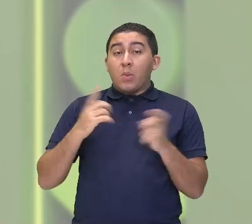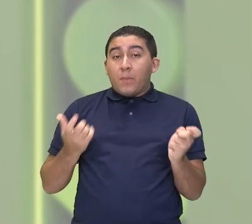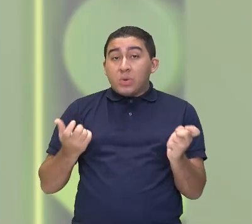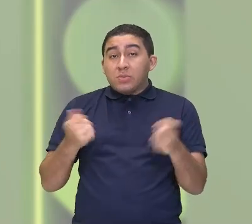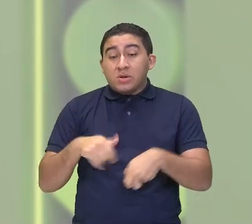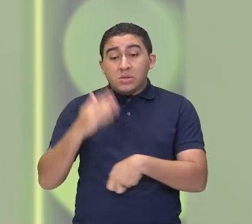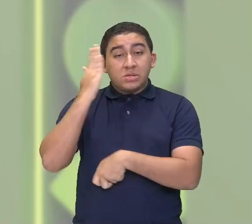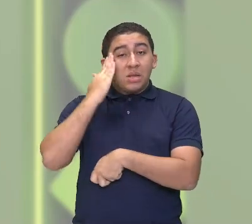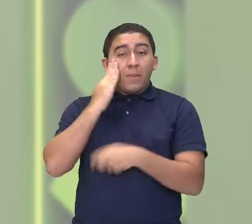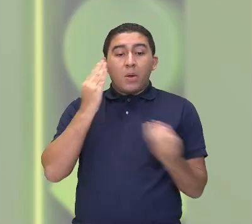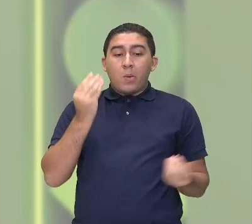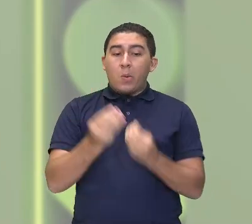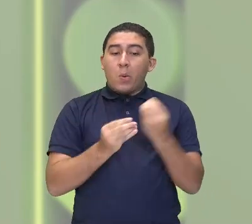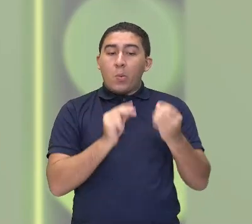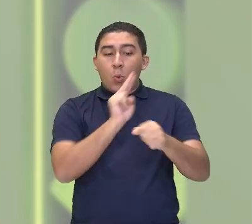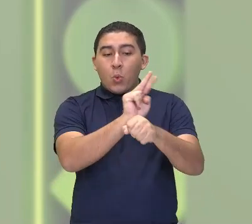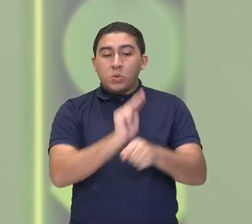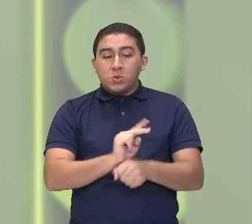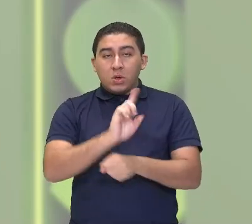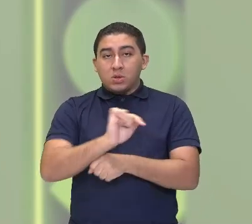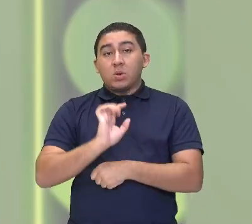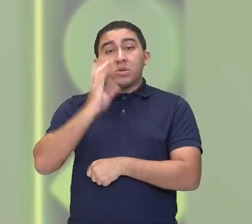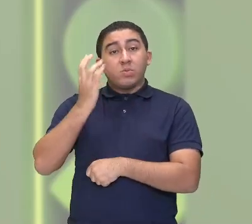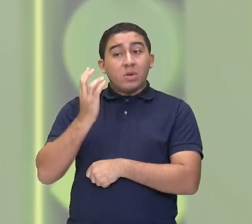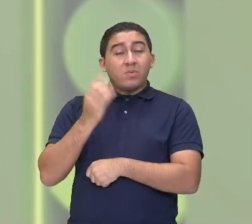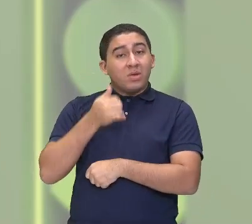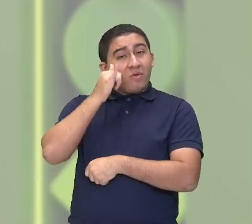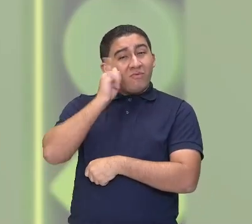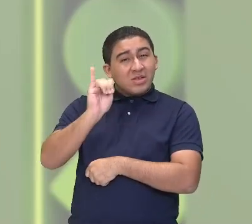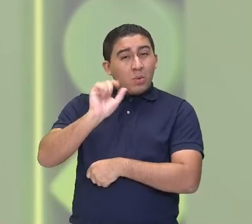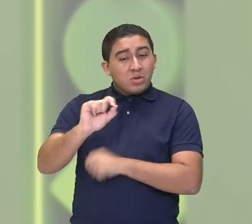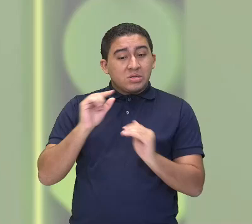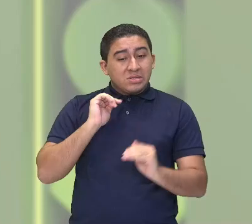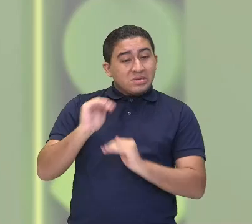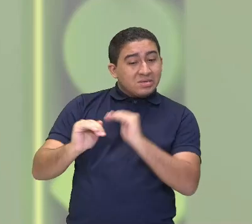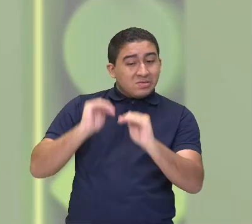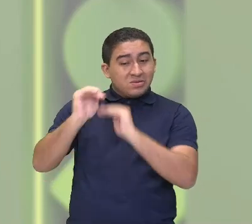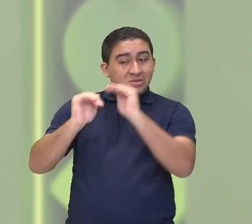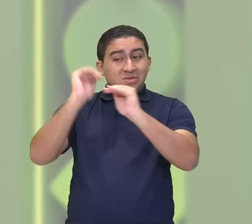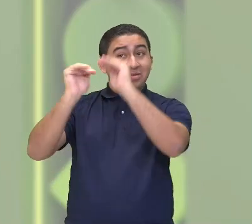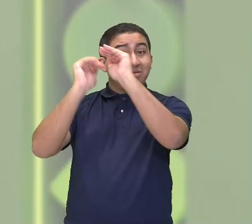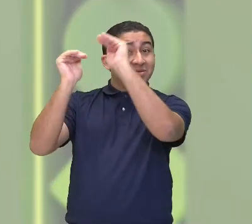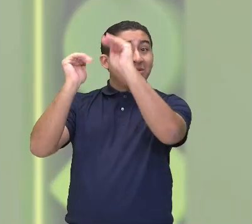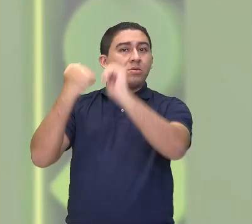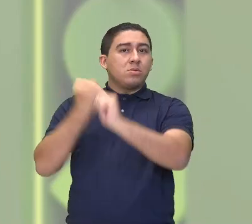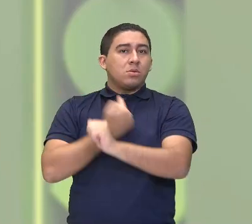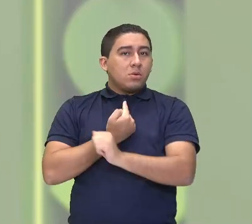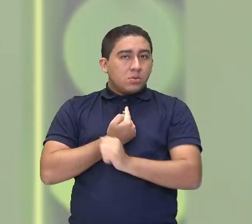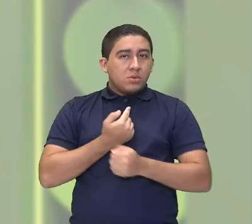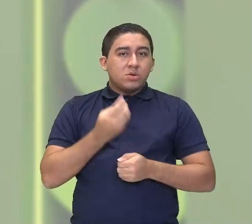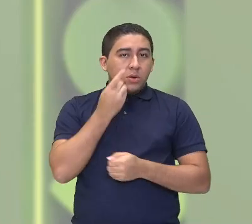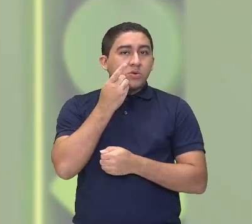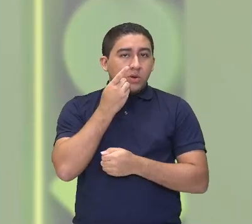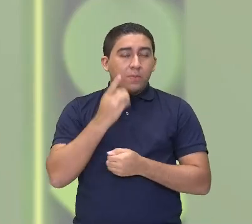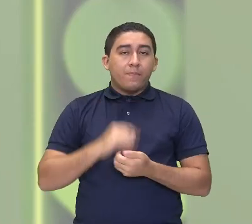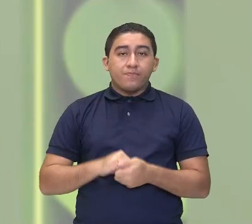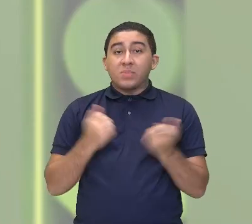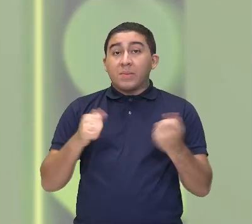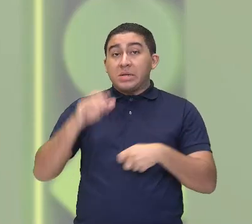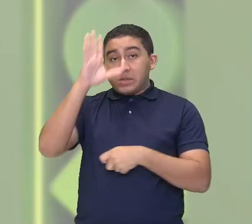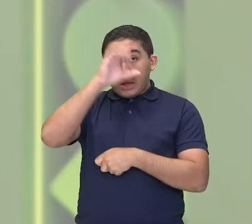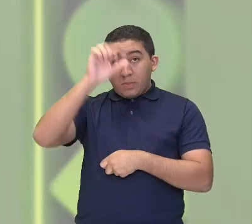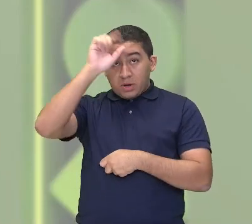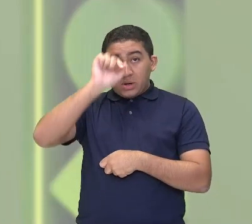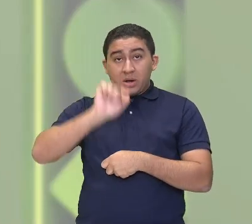saber lidar com essas situações aí do cotidiano para não vir a elevar esses níveis de estresse na nossa rotina. Então a gente precisa aprender a lidar também com